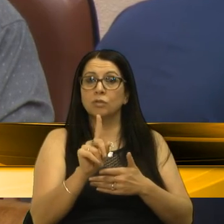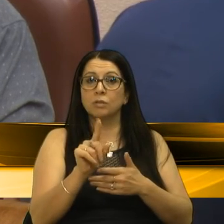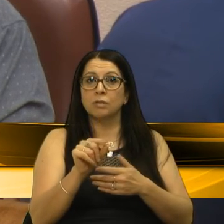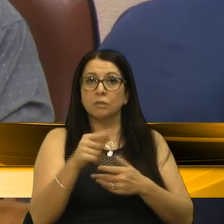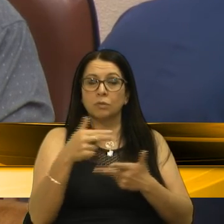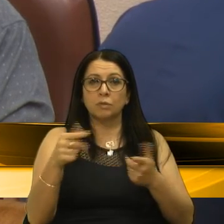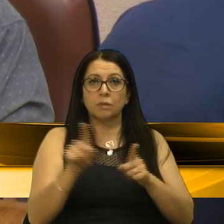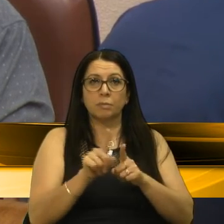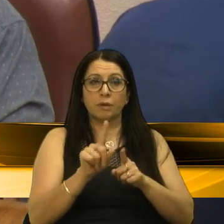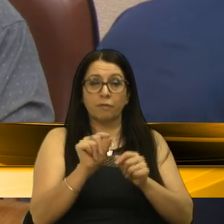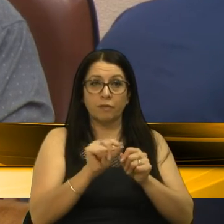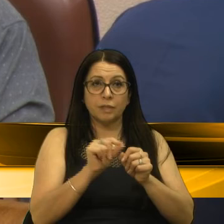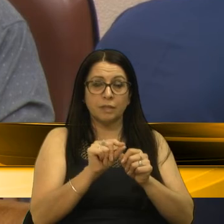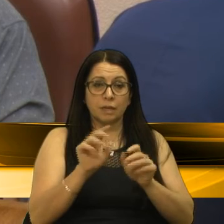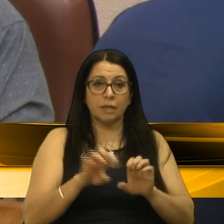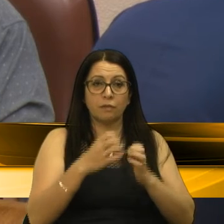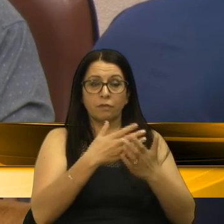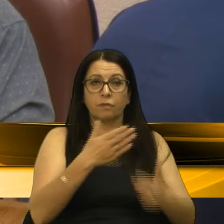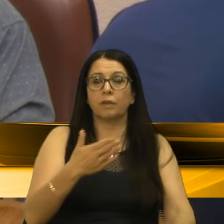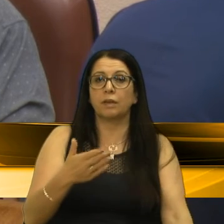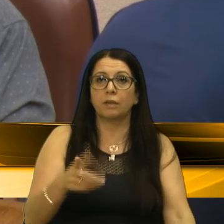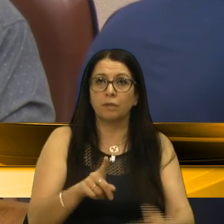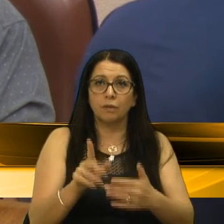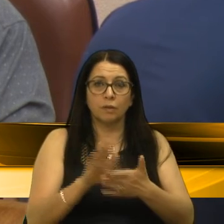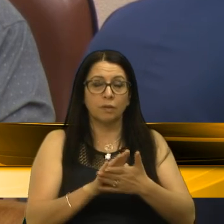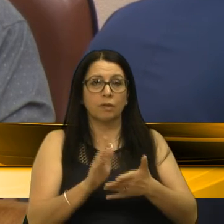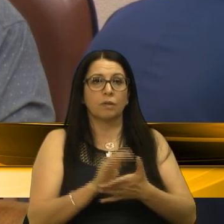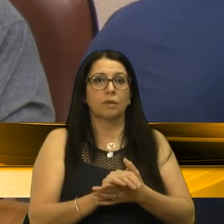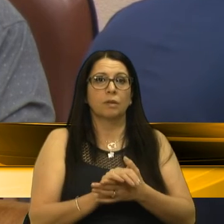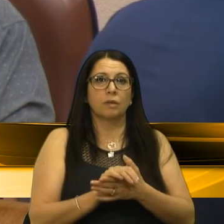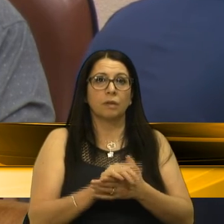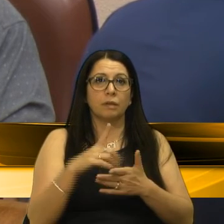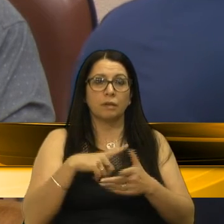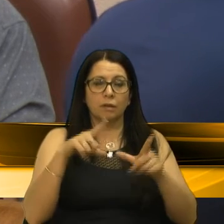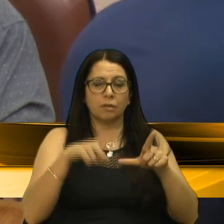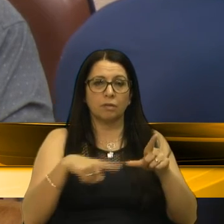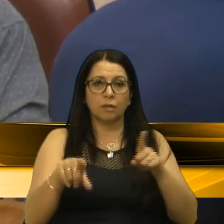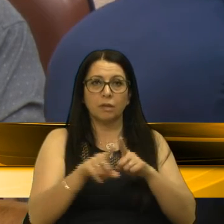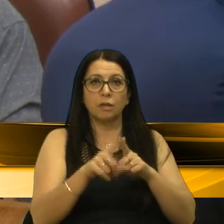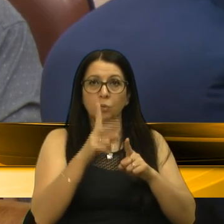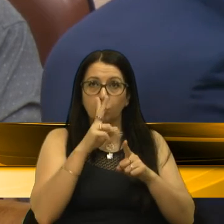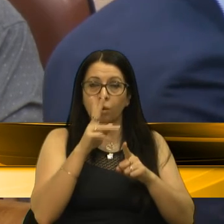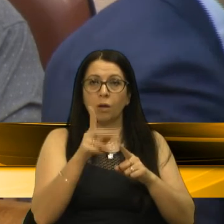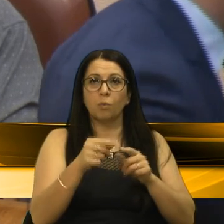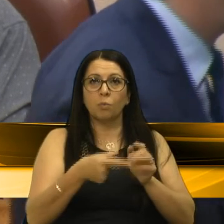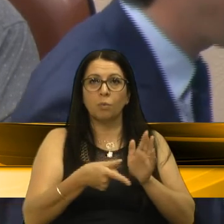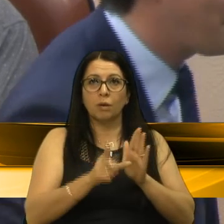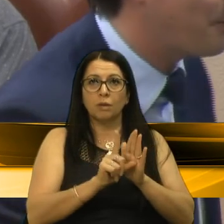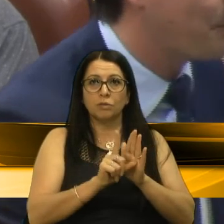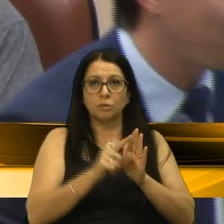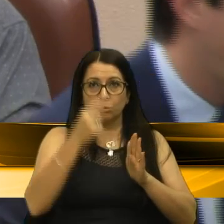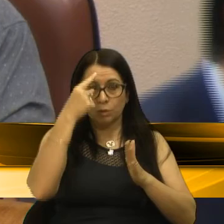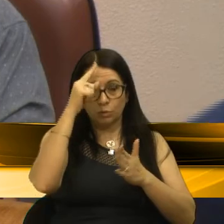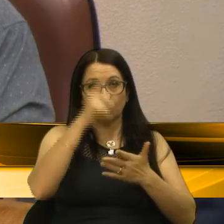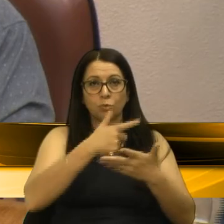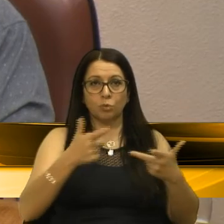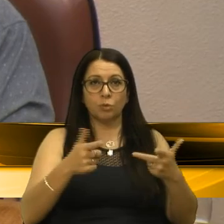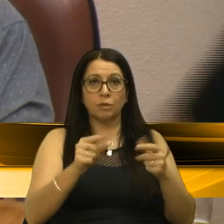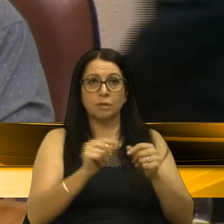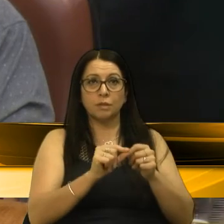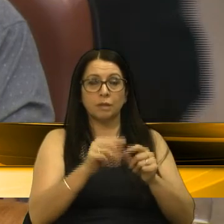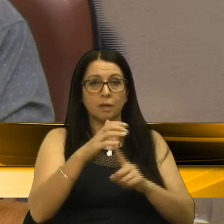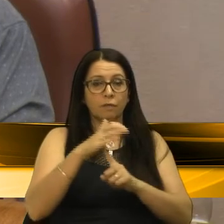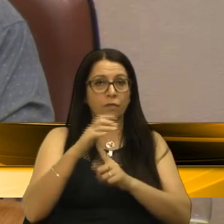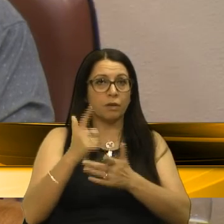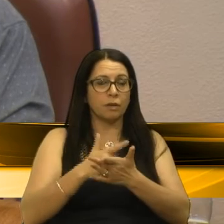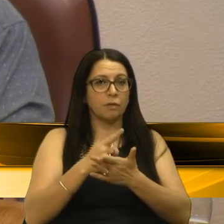condicionante para a realização do evento naquela ocasião e naquele local. Como referido pelos autores, a Feira do